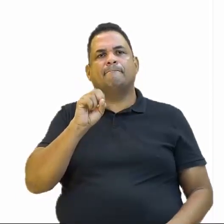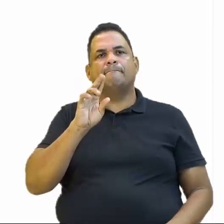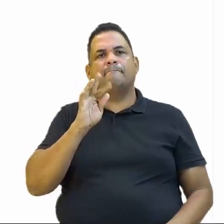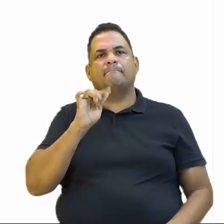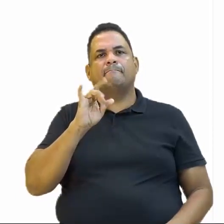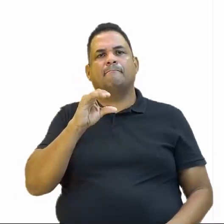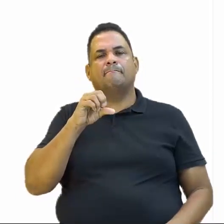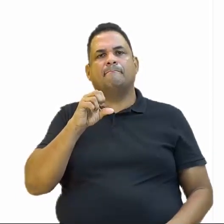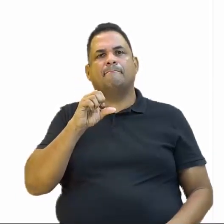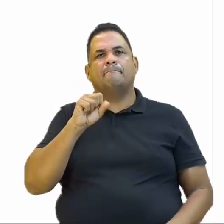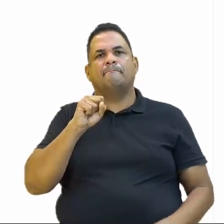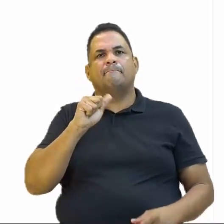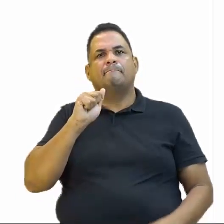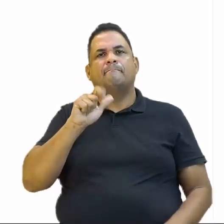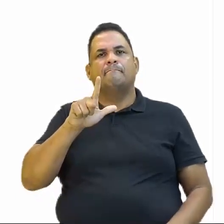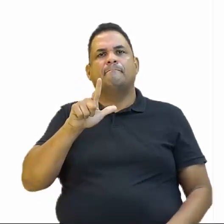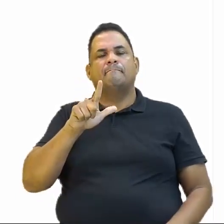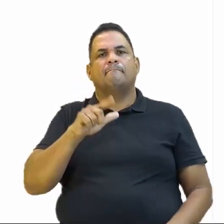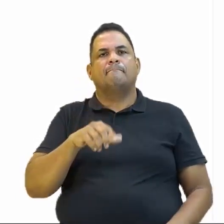o AlS.